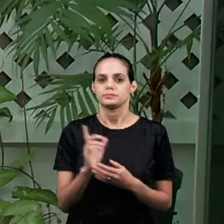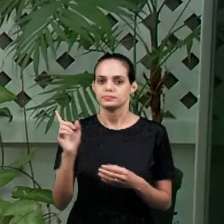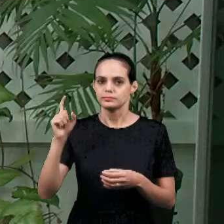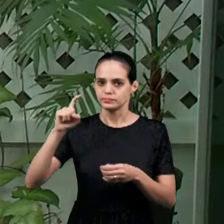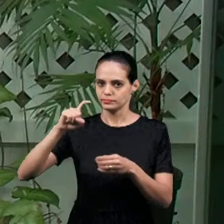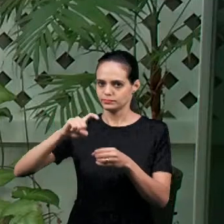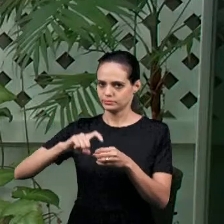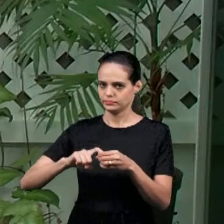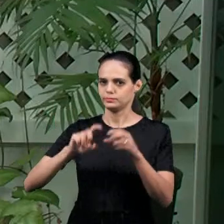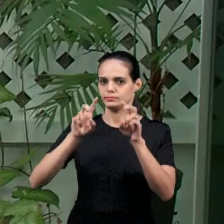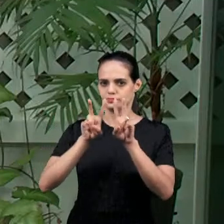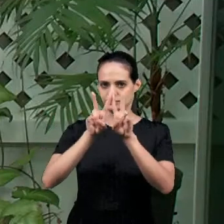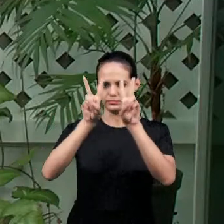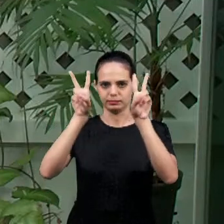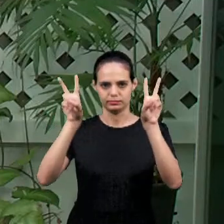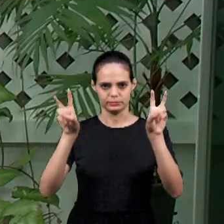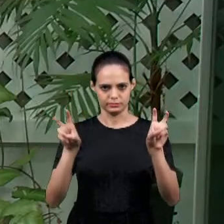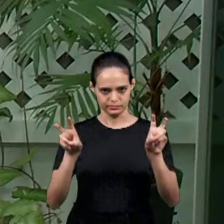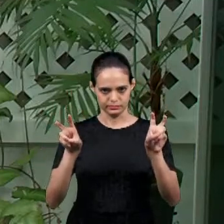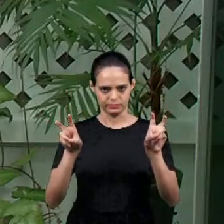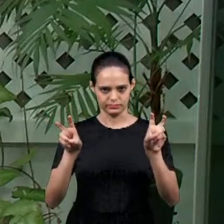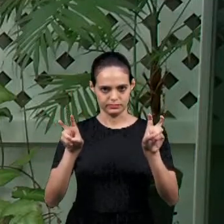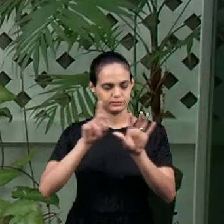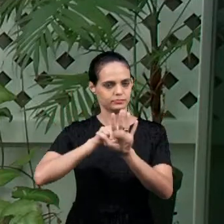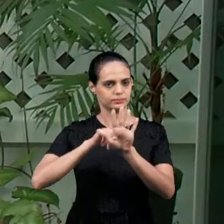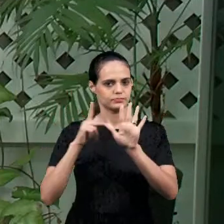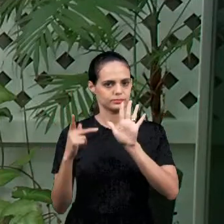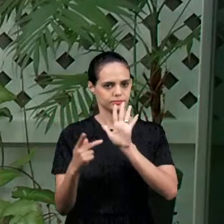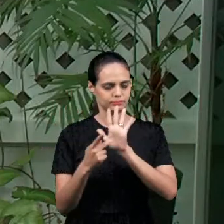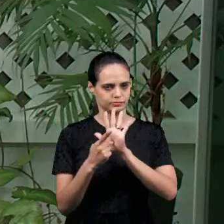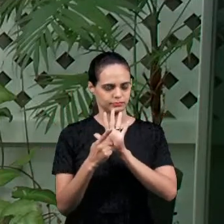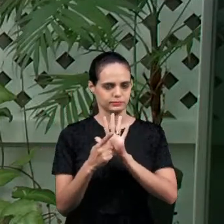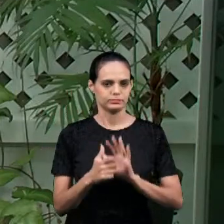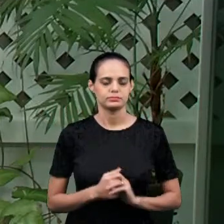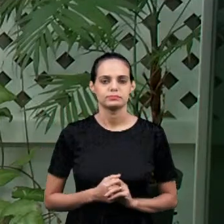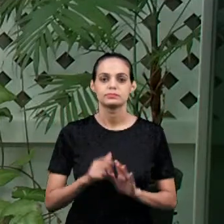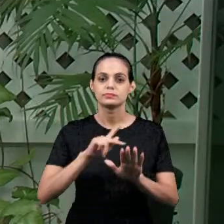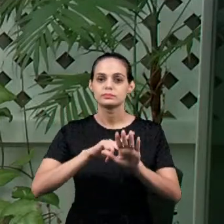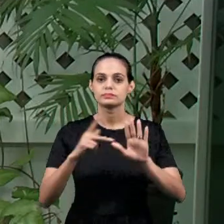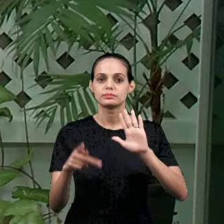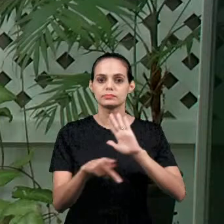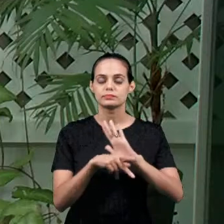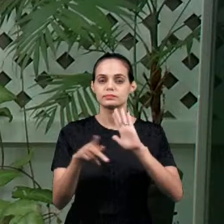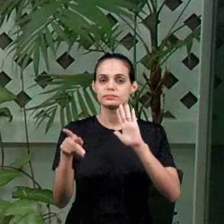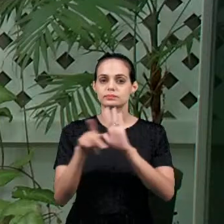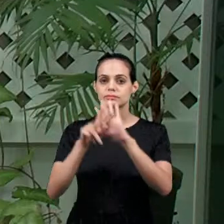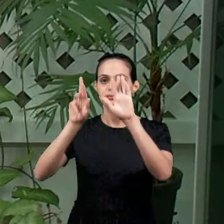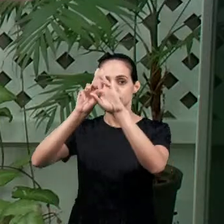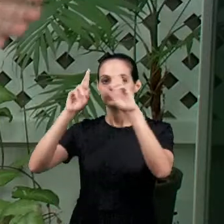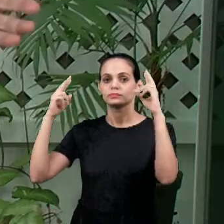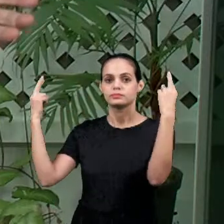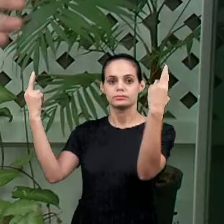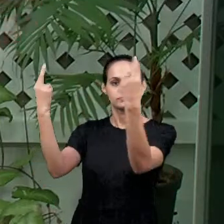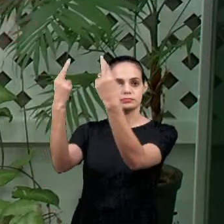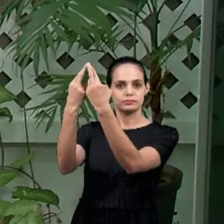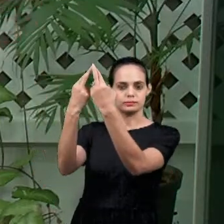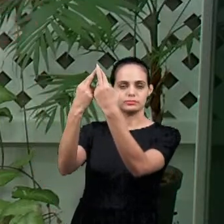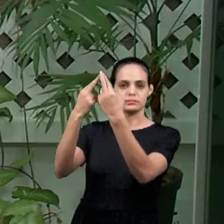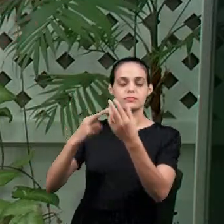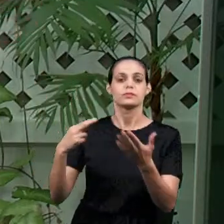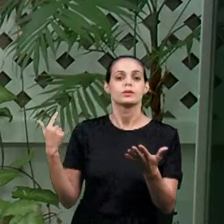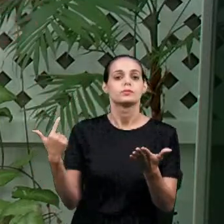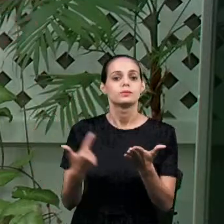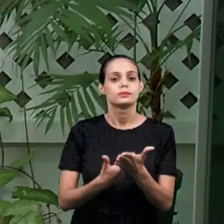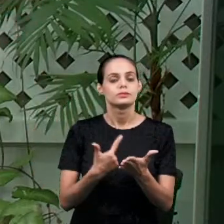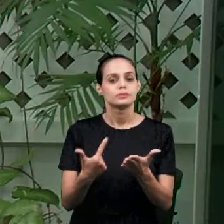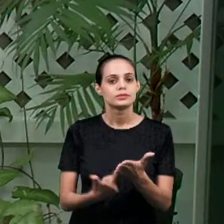ao assunto das parábolas. Estamos falando sobre as parábolas do reino. Falei domingo passado que o livro de Mateus é o